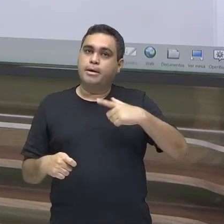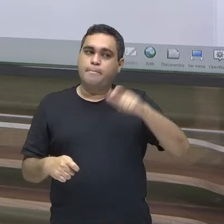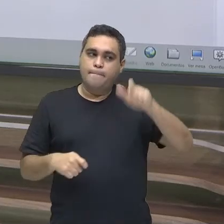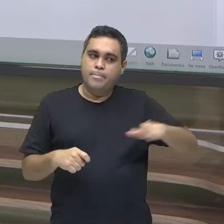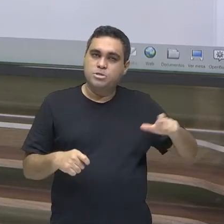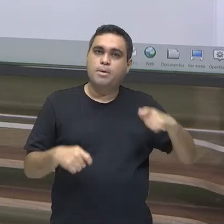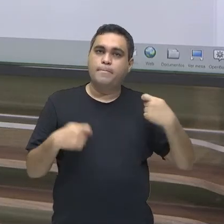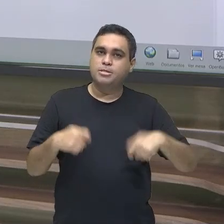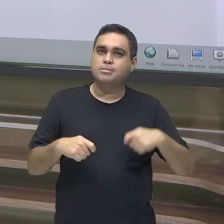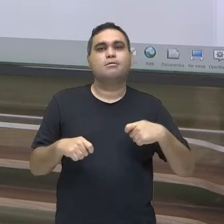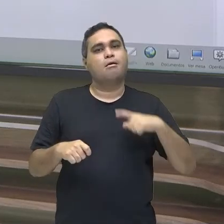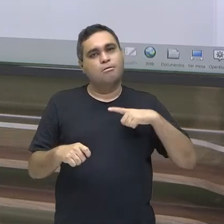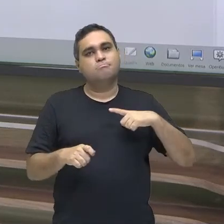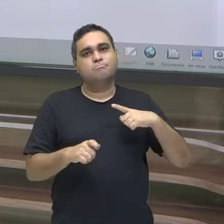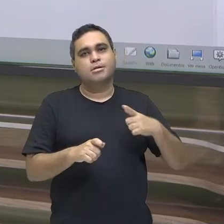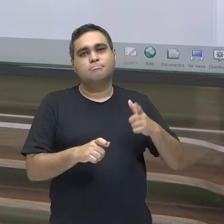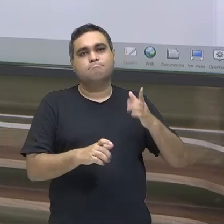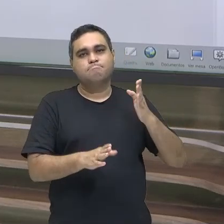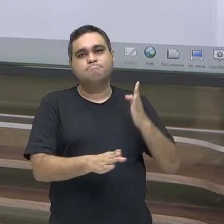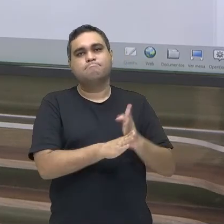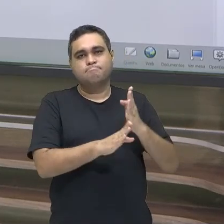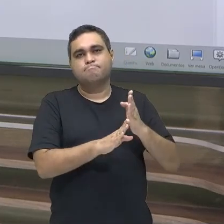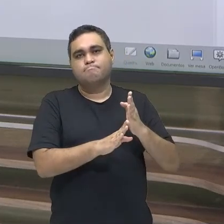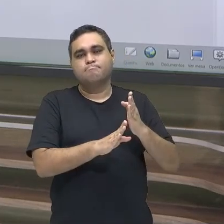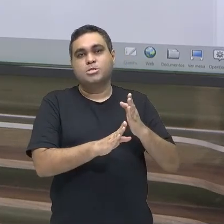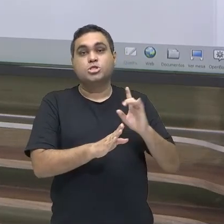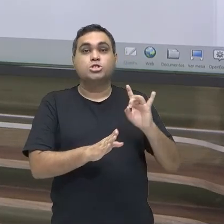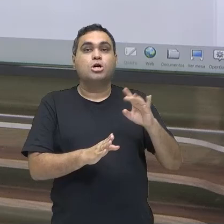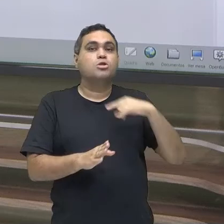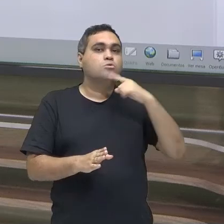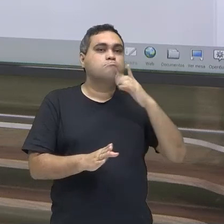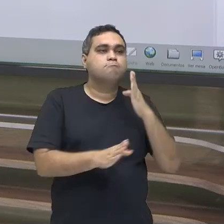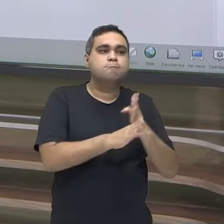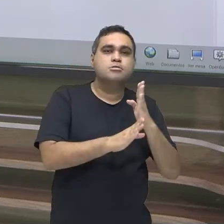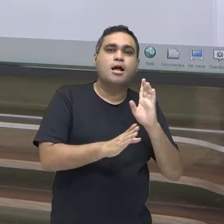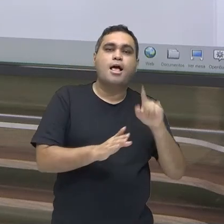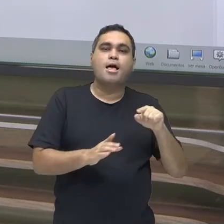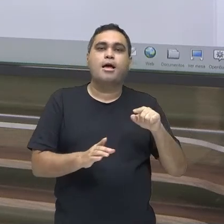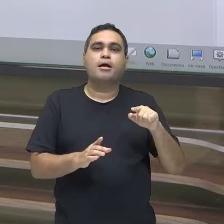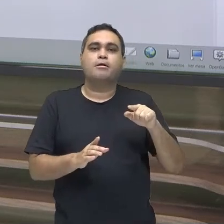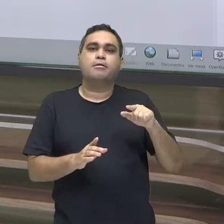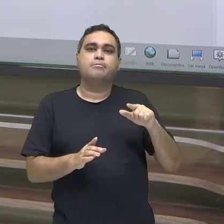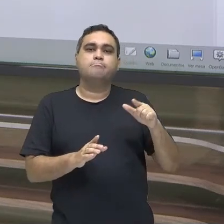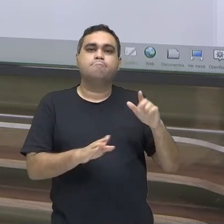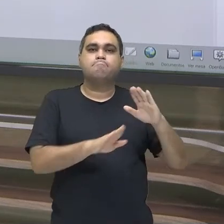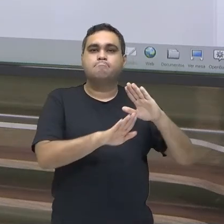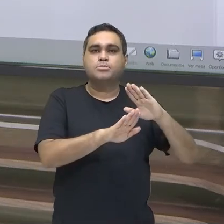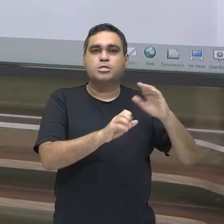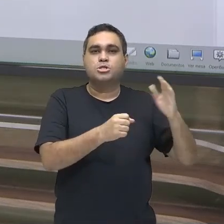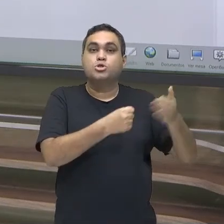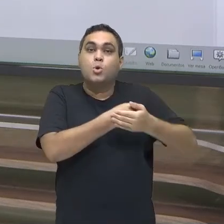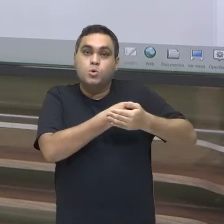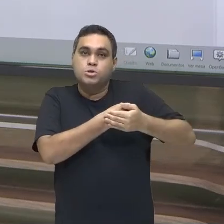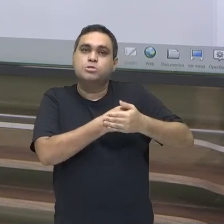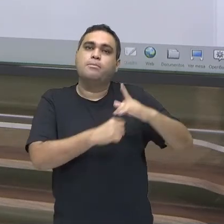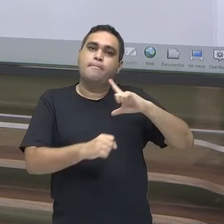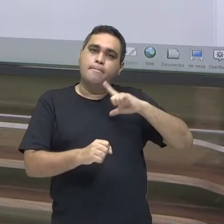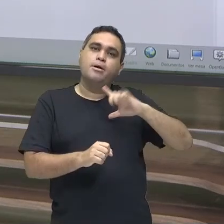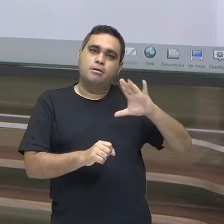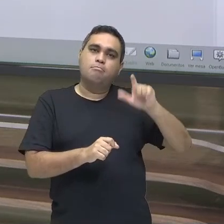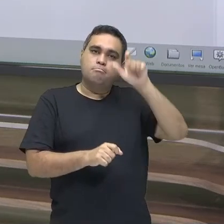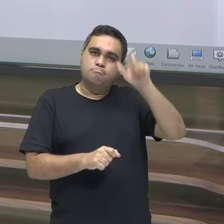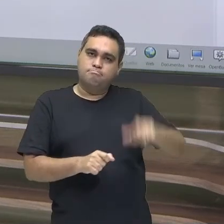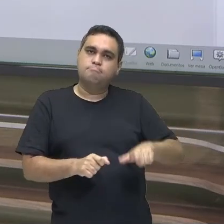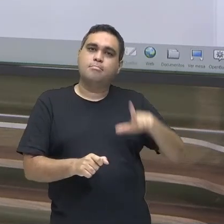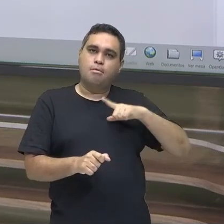correto? Então tem sujeito aqui, ele só não está identificado, certo? É um sujeito indeterminado, mas possui sujeito. Então, não pode